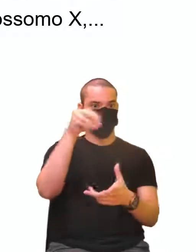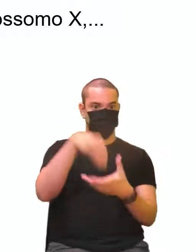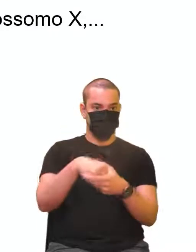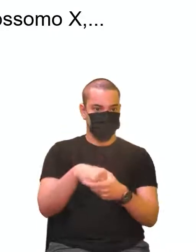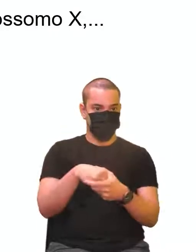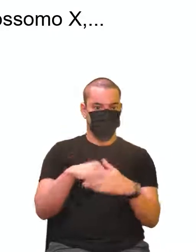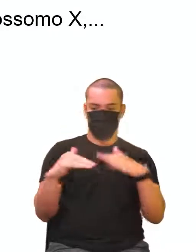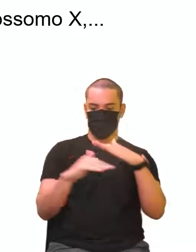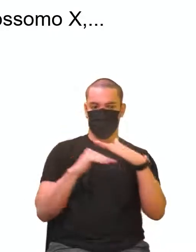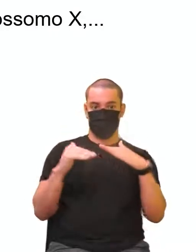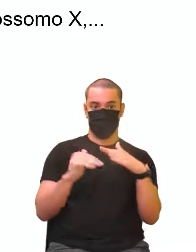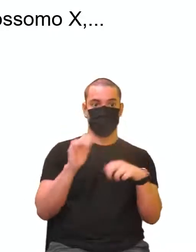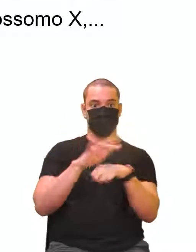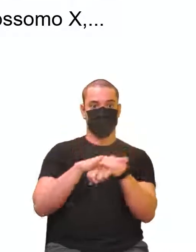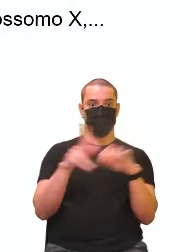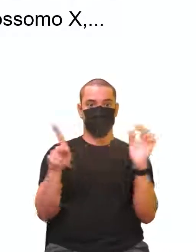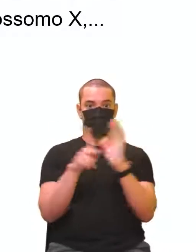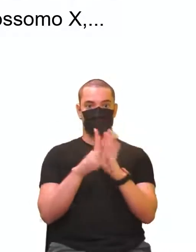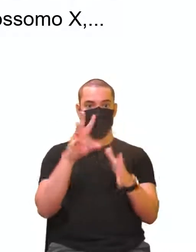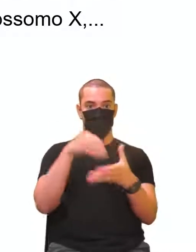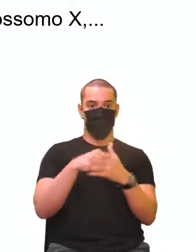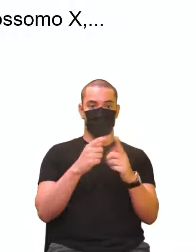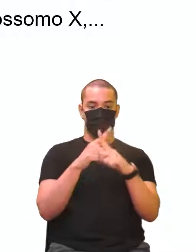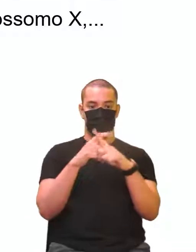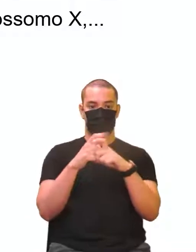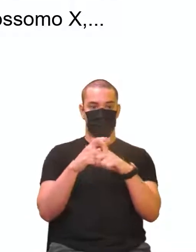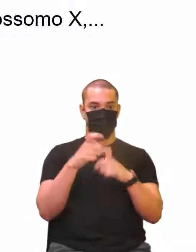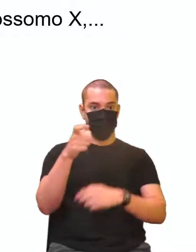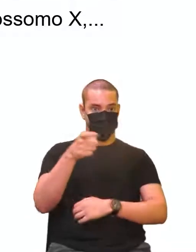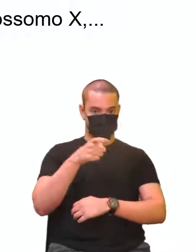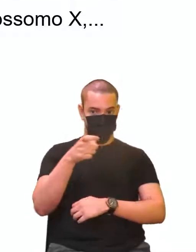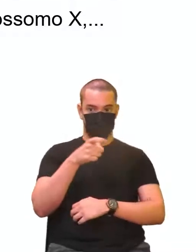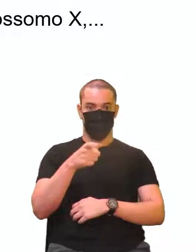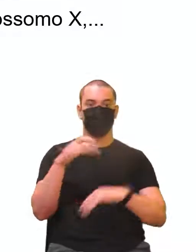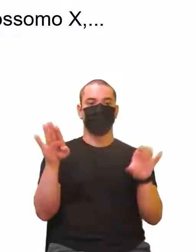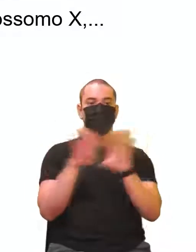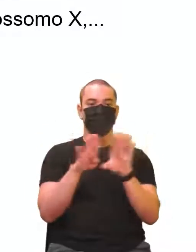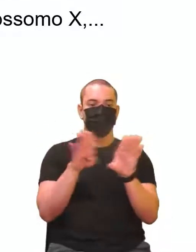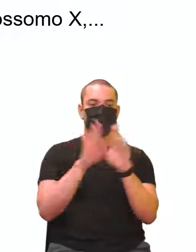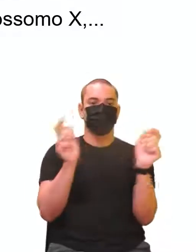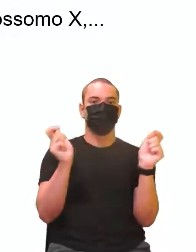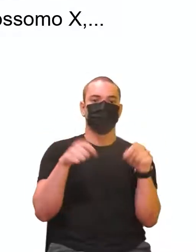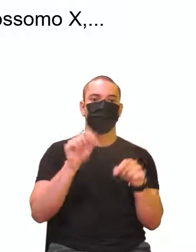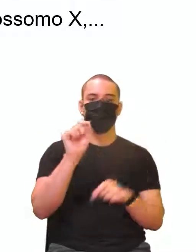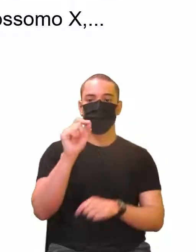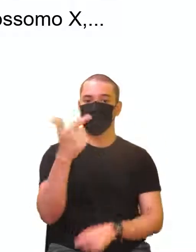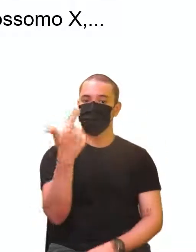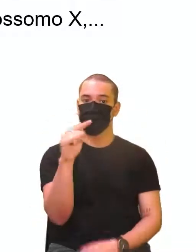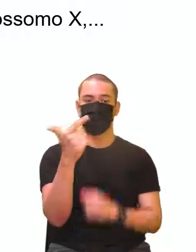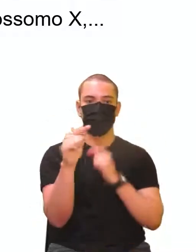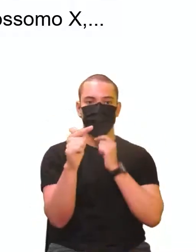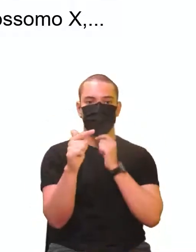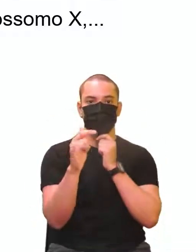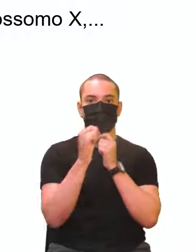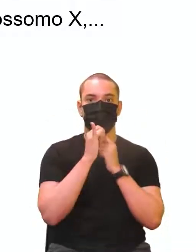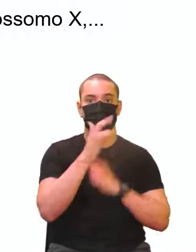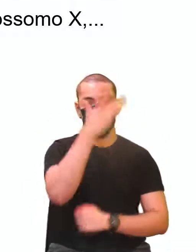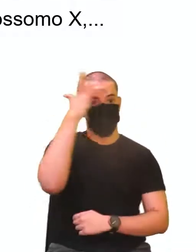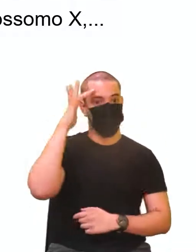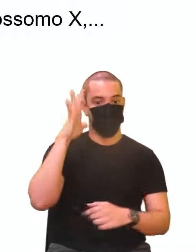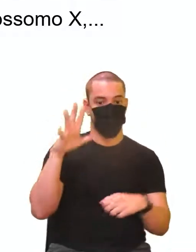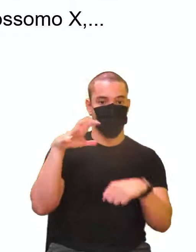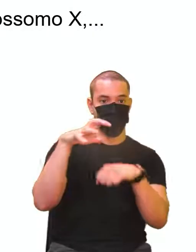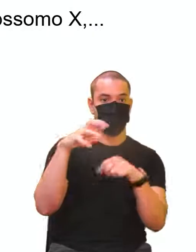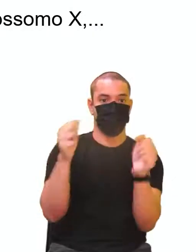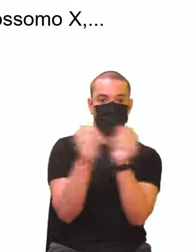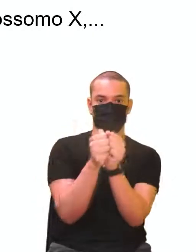nessa região do cromossomo X, nessa região aqui, ela não vai ter alguém para dominar ou fazer